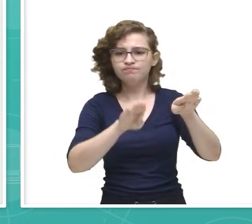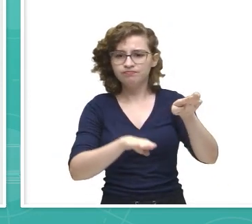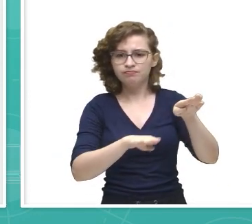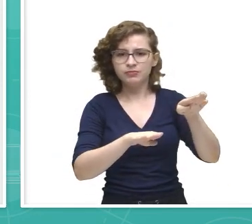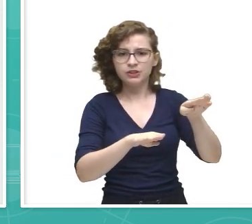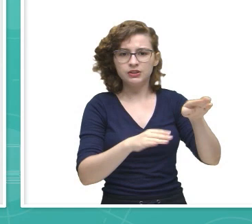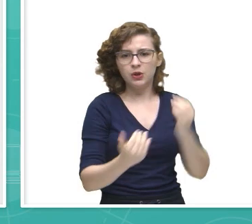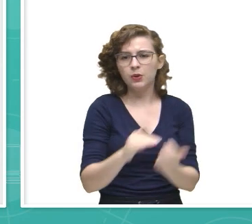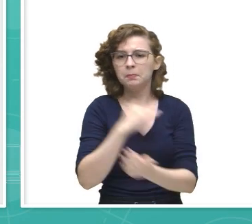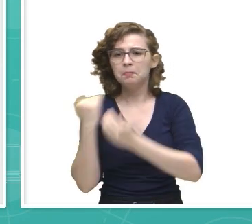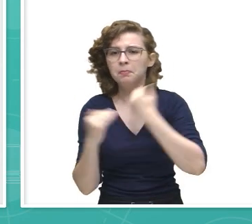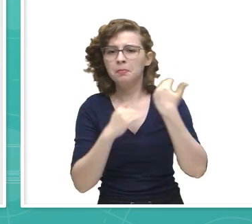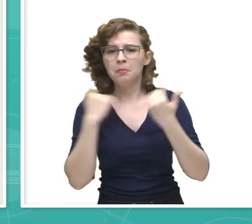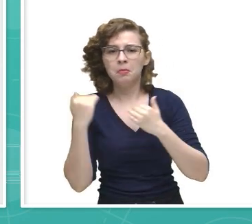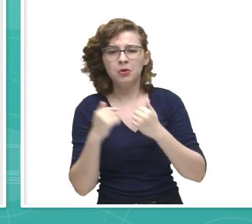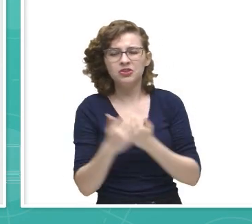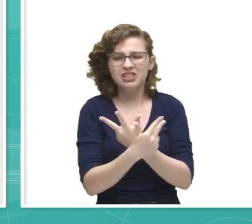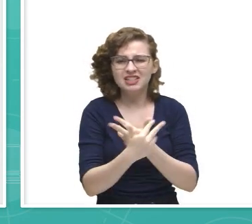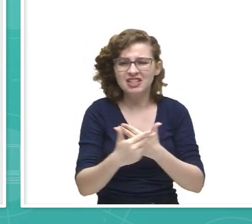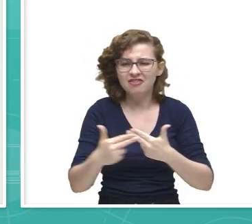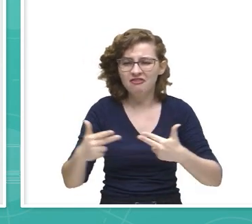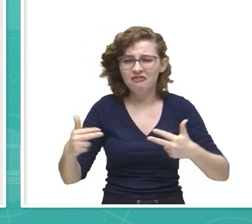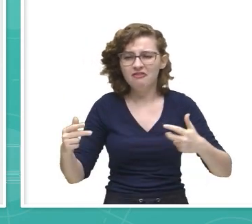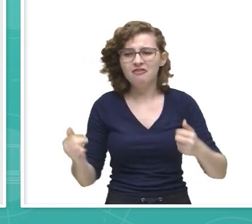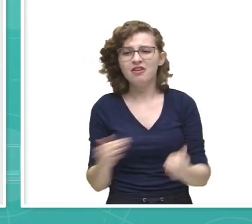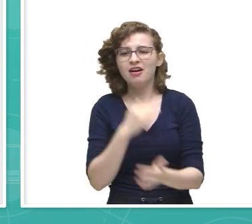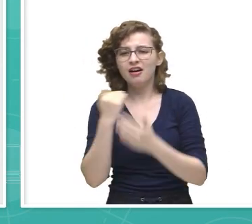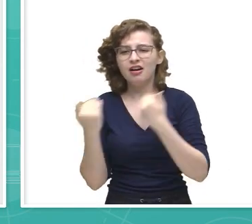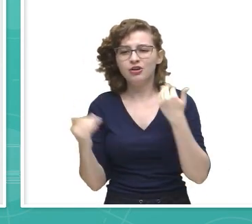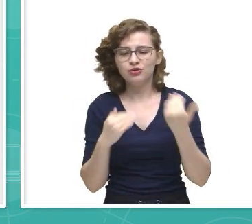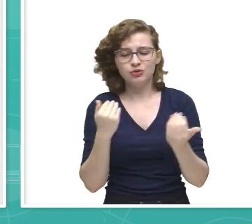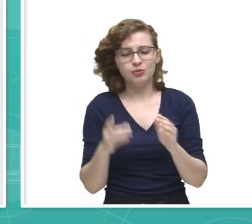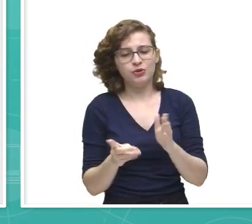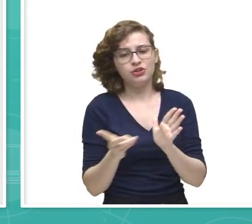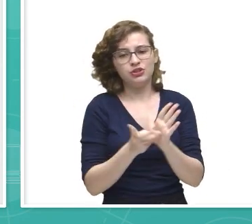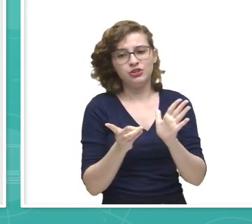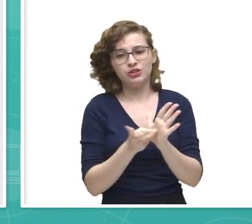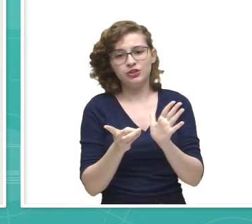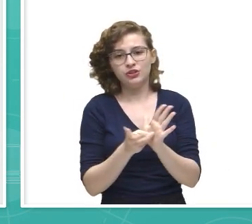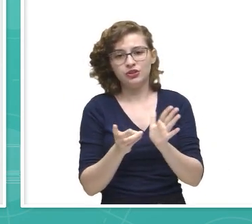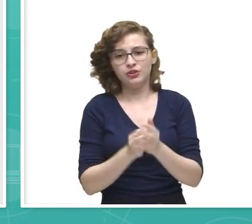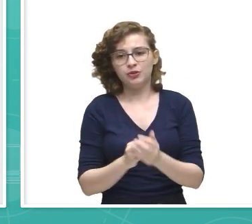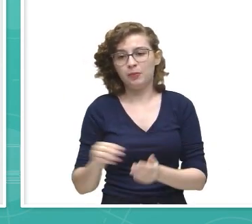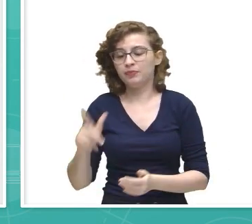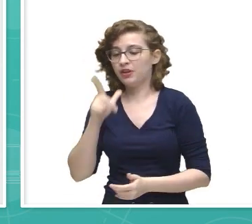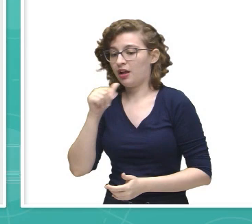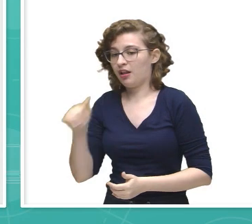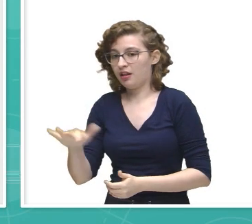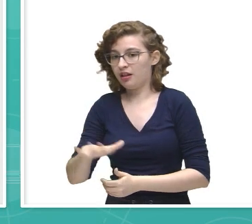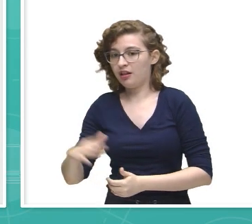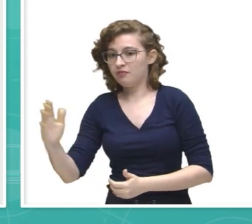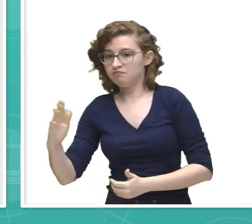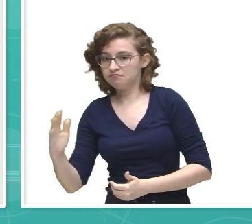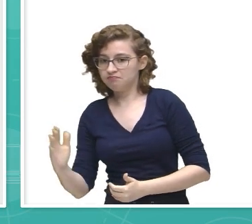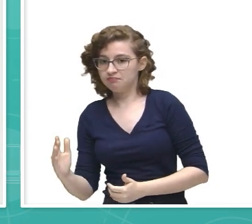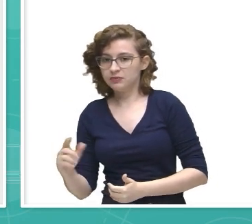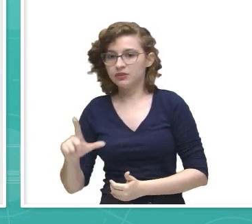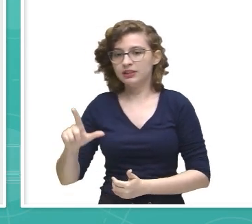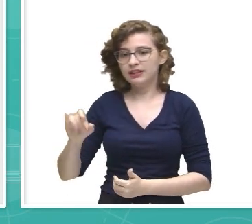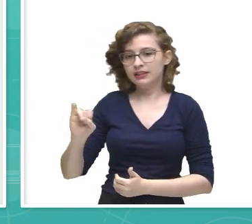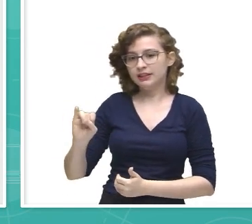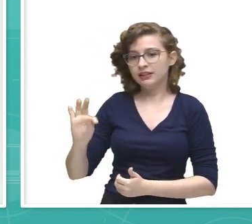extermínio de milhões de nações indígenas, principalmente na área litorânea do território